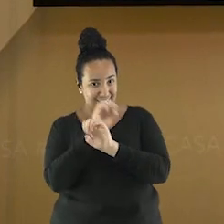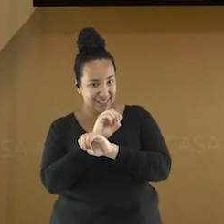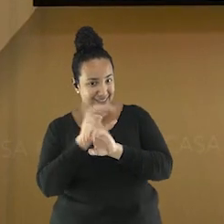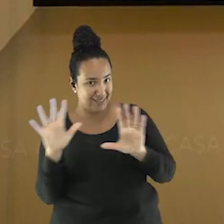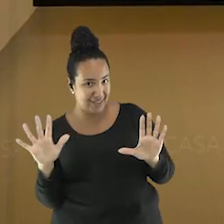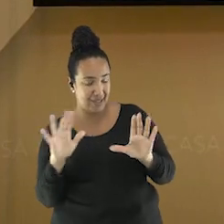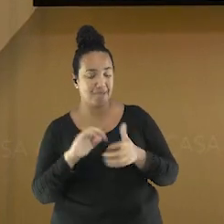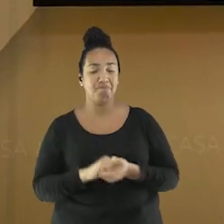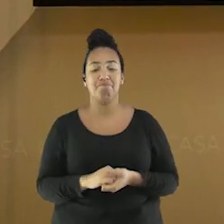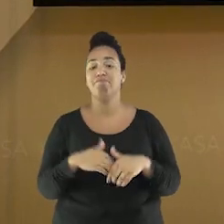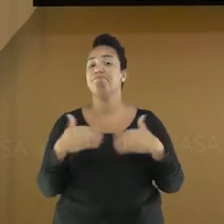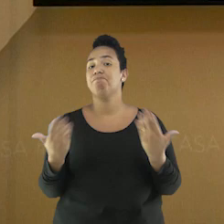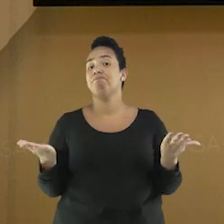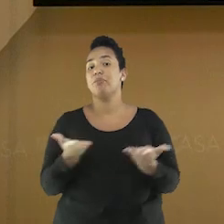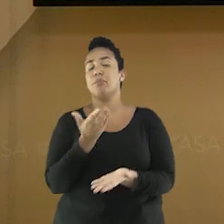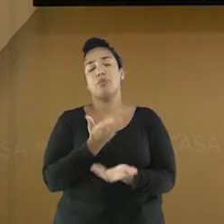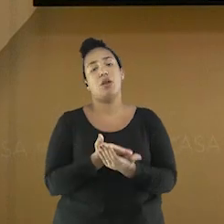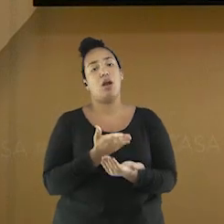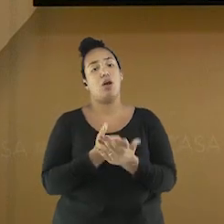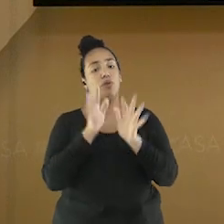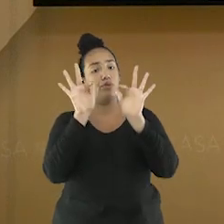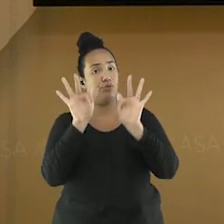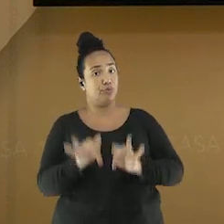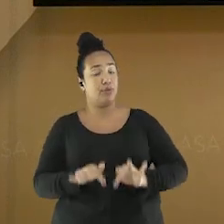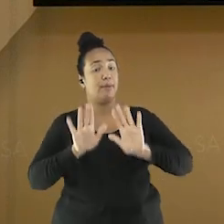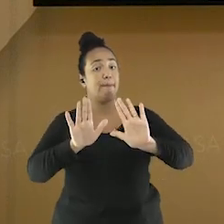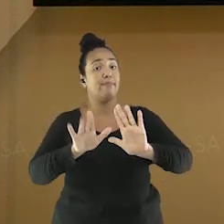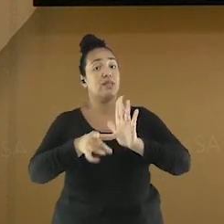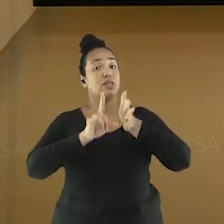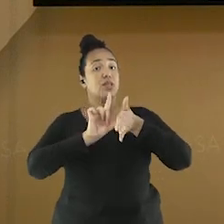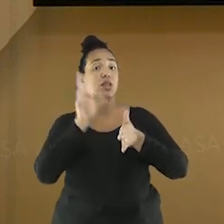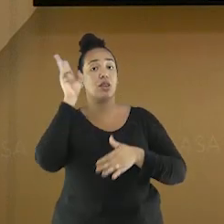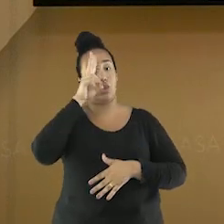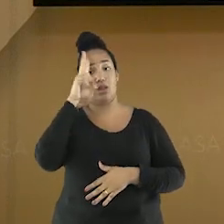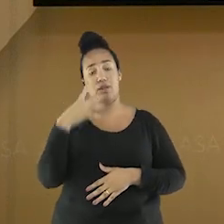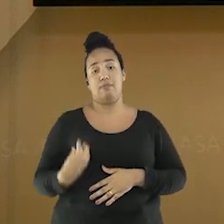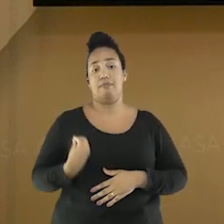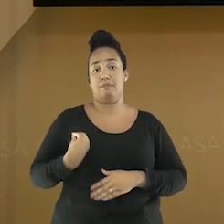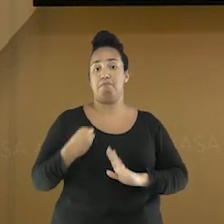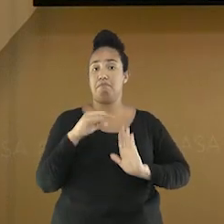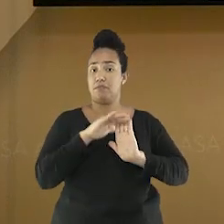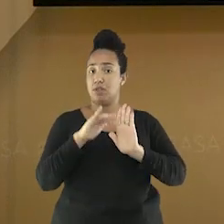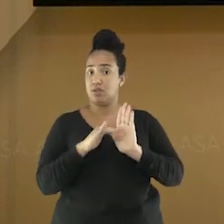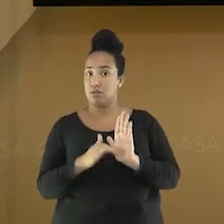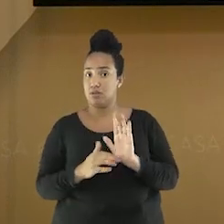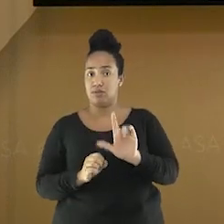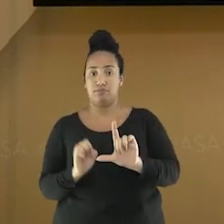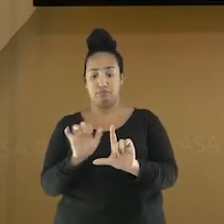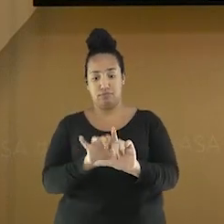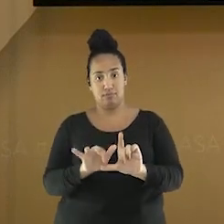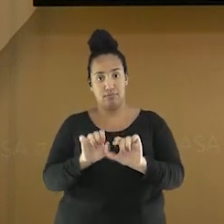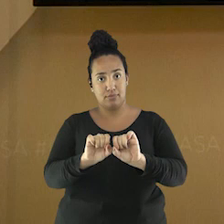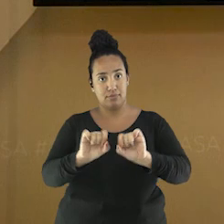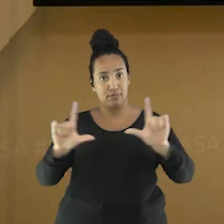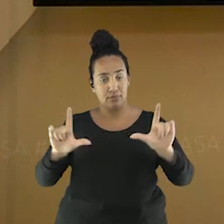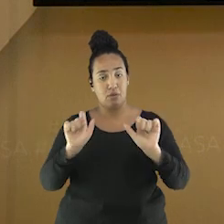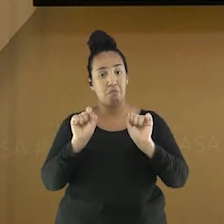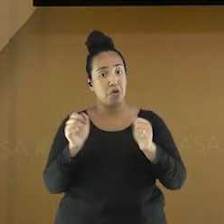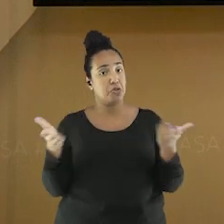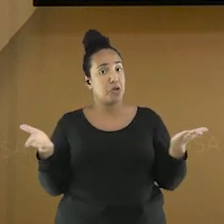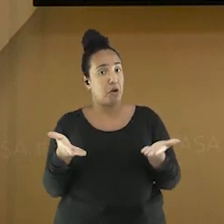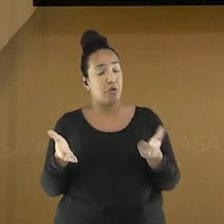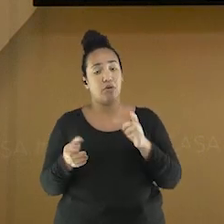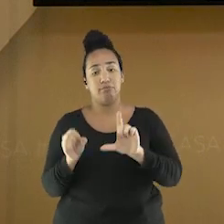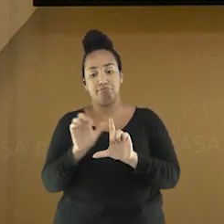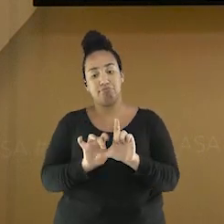Então, chegamos ao fim da nossa aula, mas não se esqueça de registrar a presença, porque o QR Code está aqui na tela e você pode fazer isso apontando